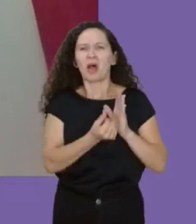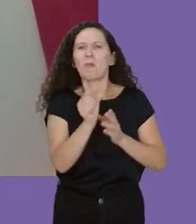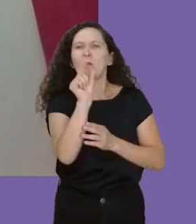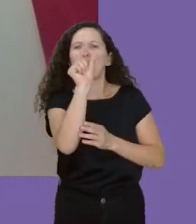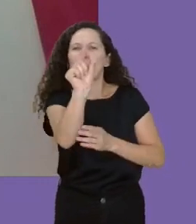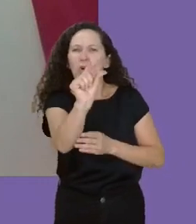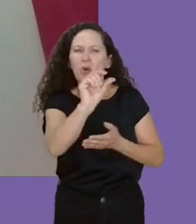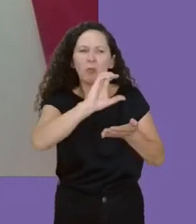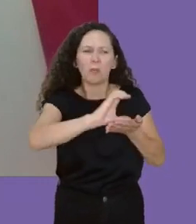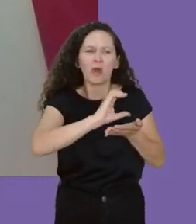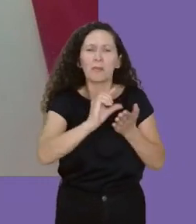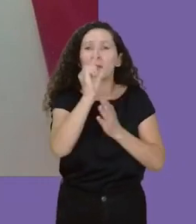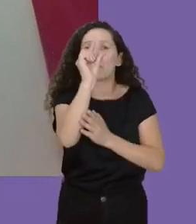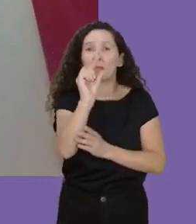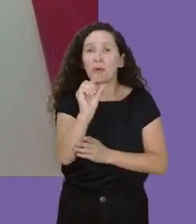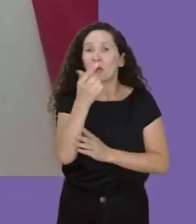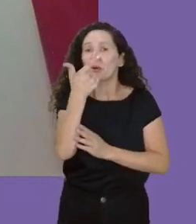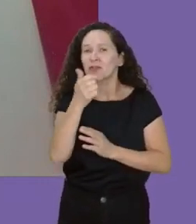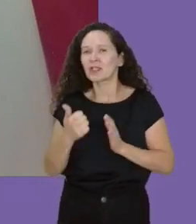totalmente alijadas de qualquer